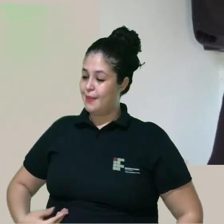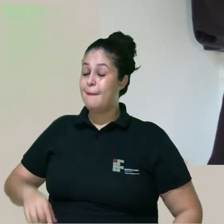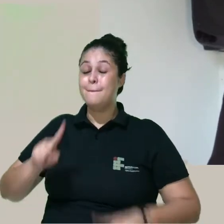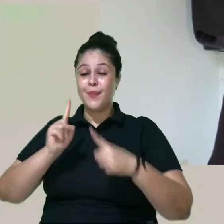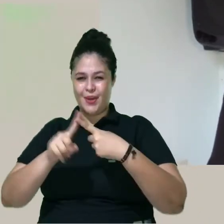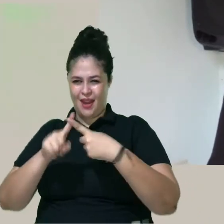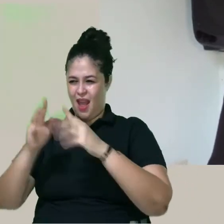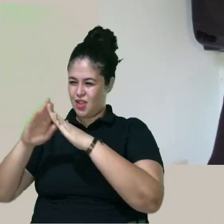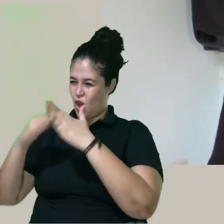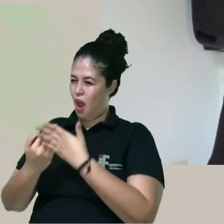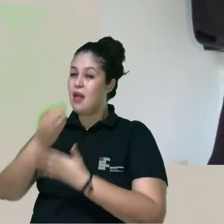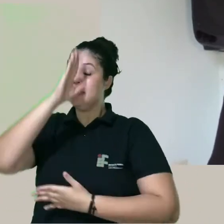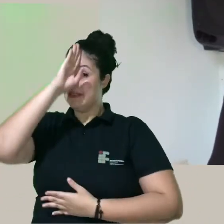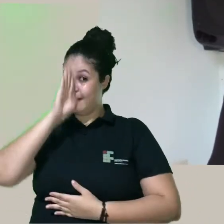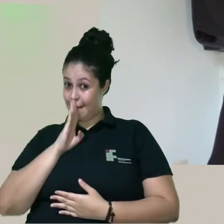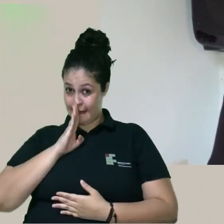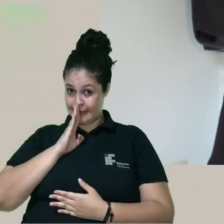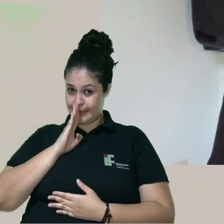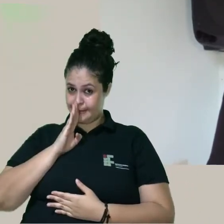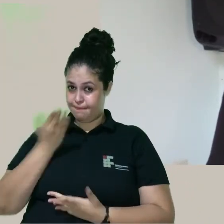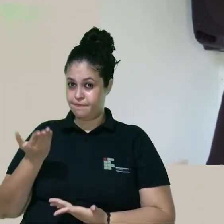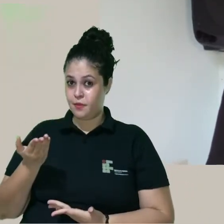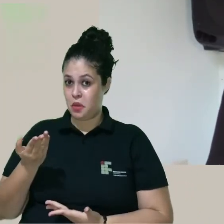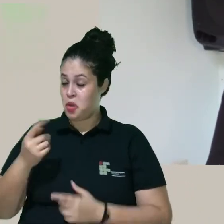sendo gratuitas,